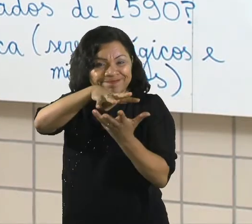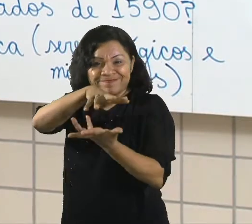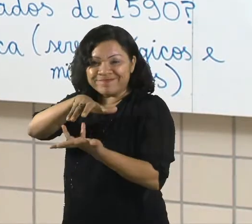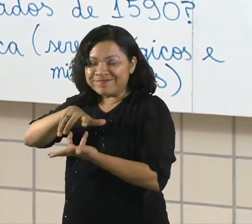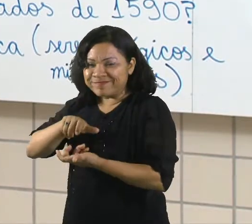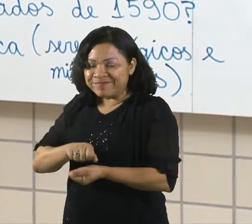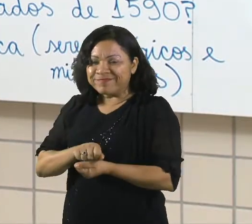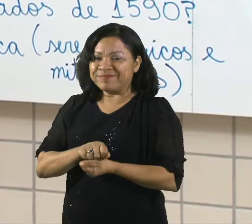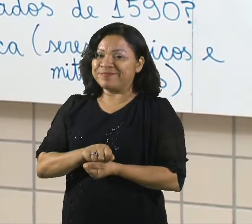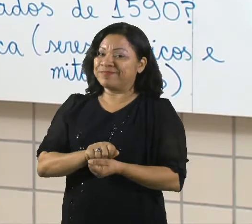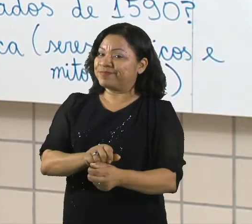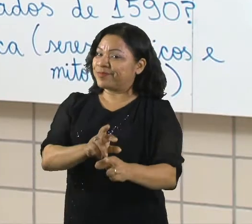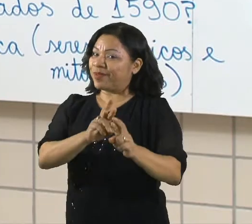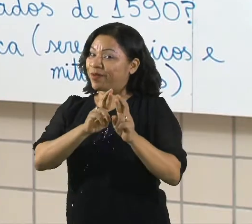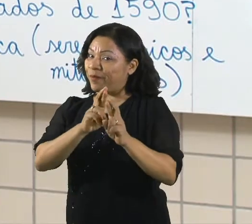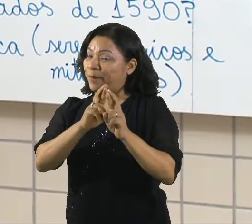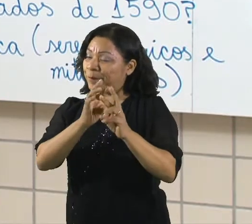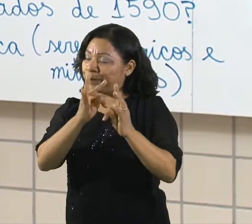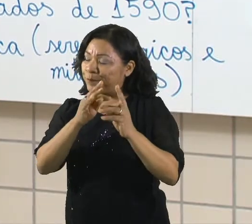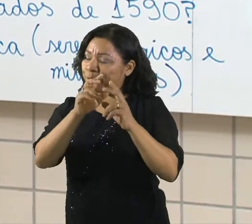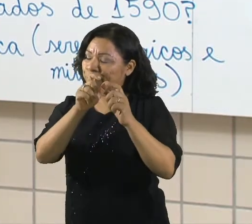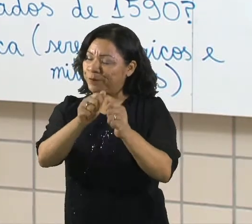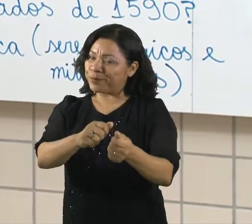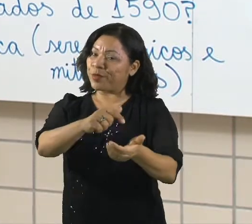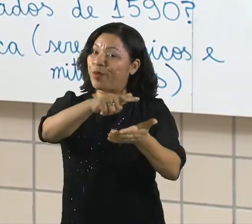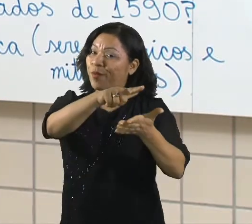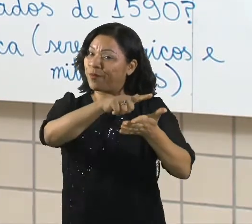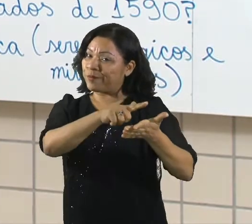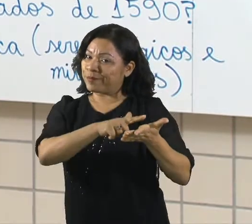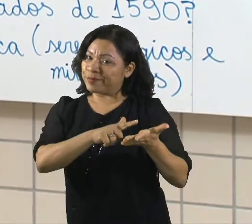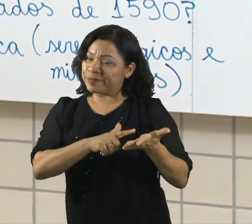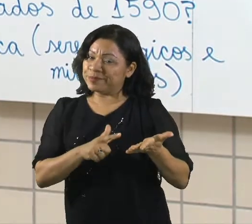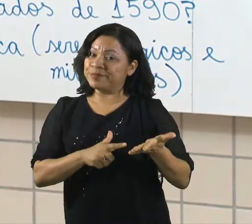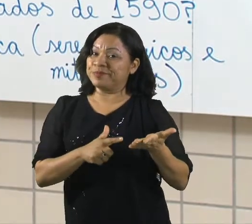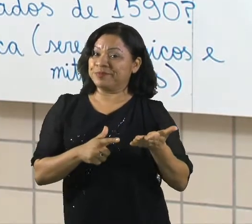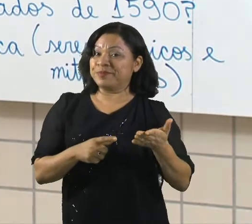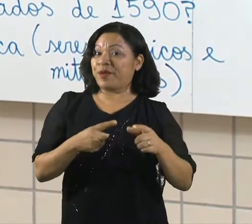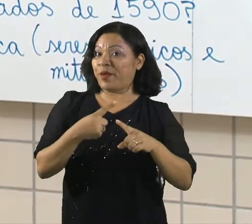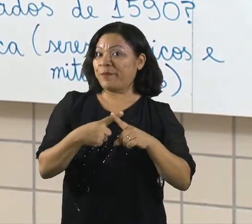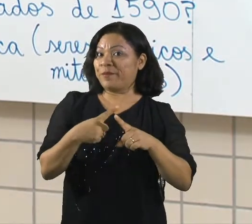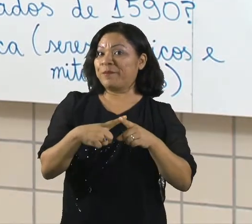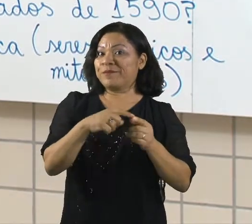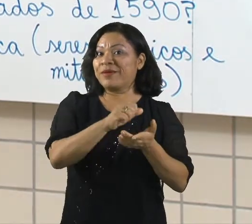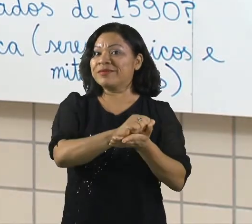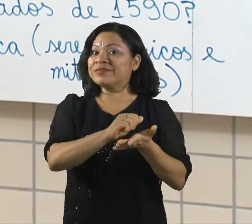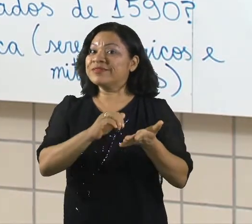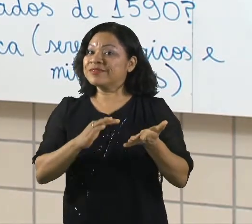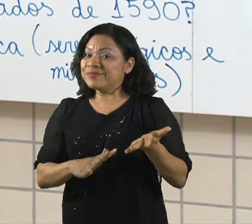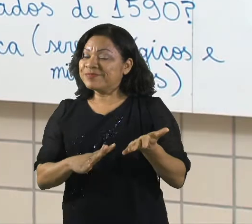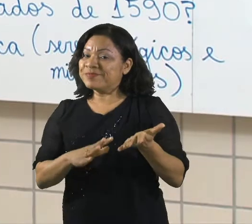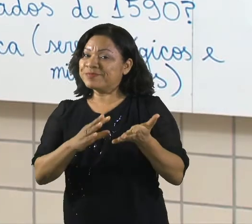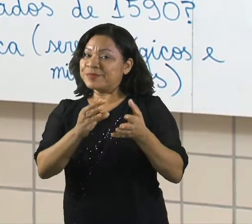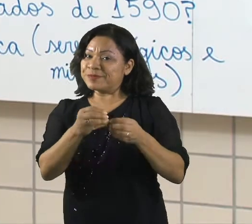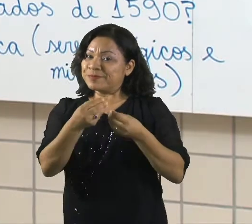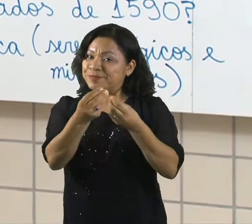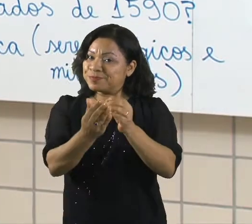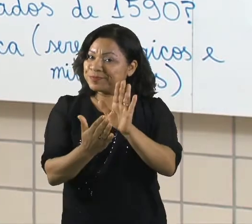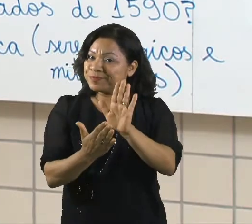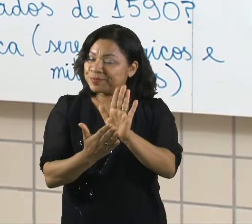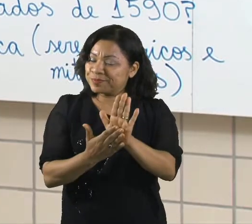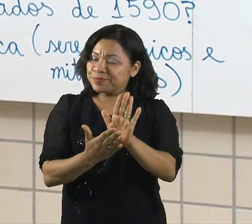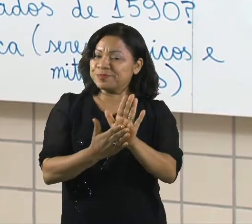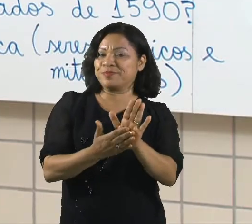Eu espero que todos leiam, vão ter que ler, até porque as atividades estão lá propostas na